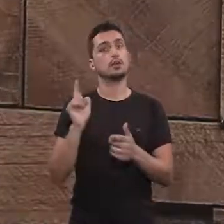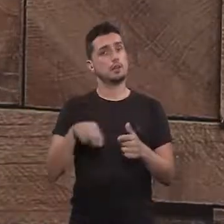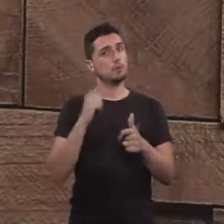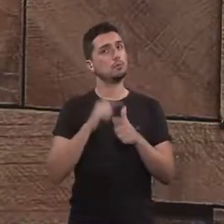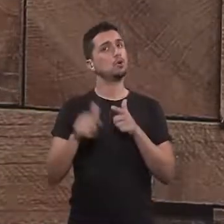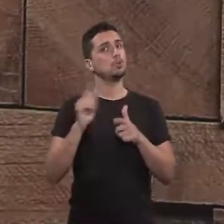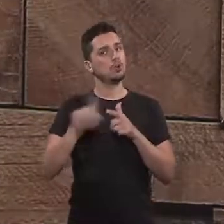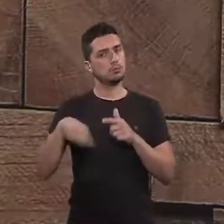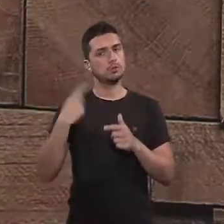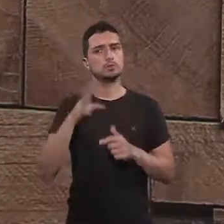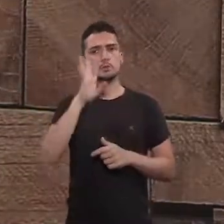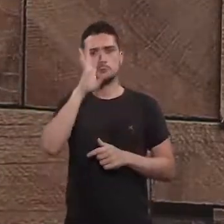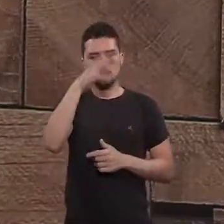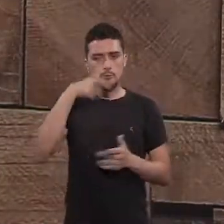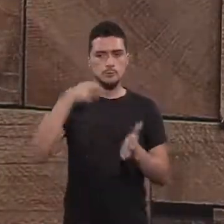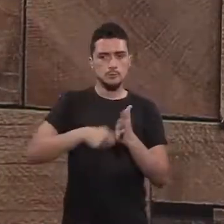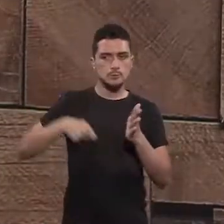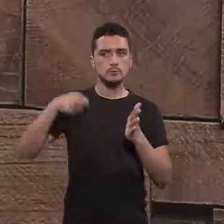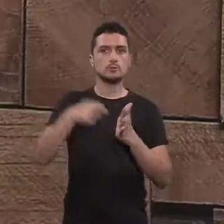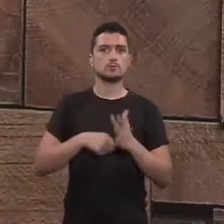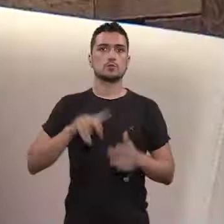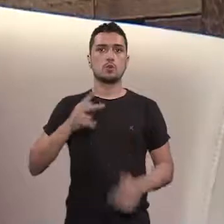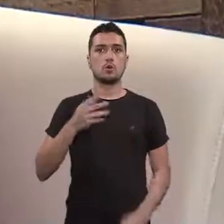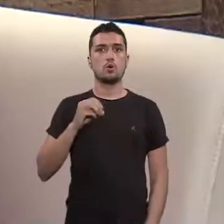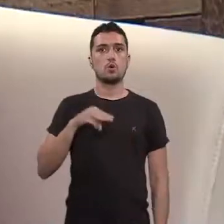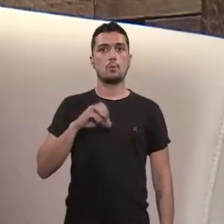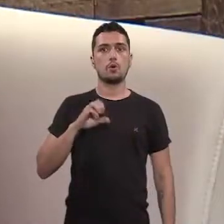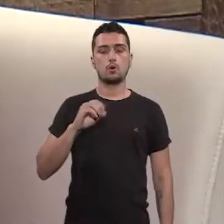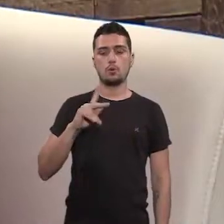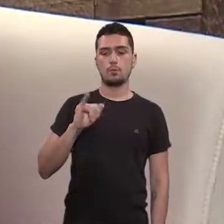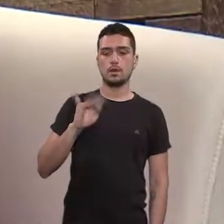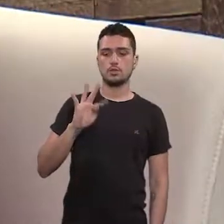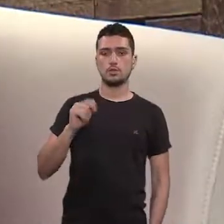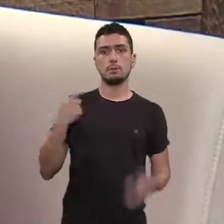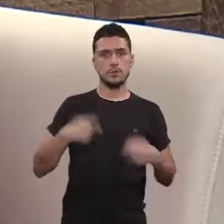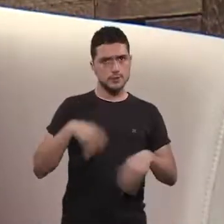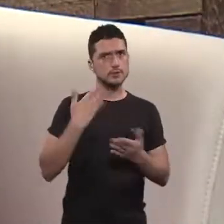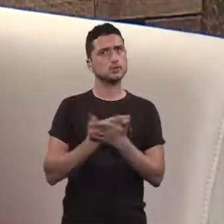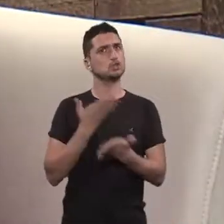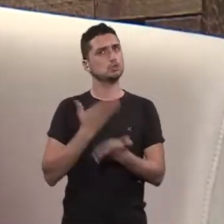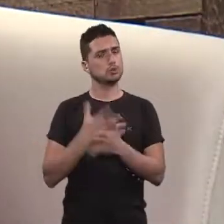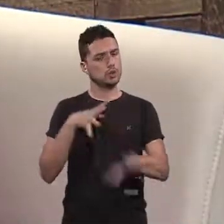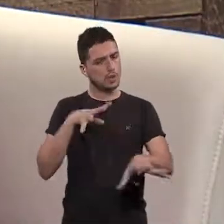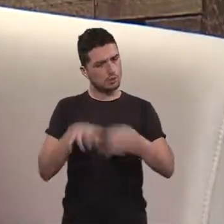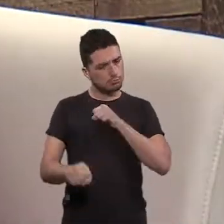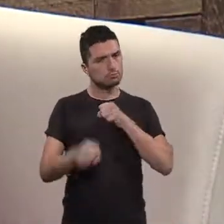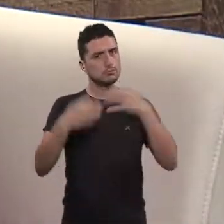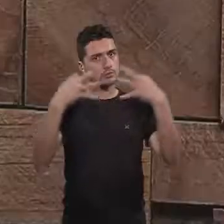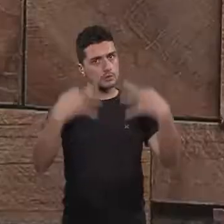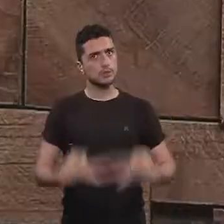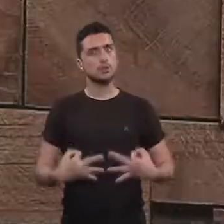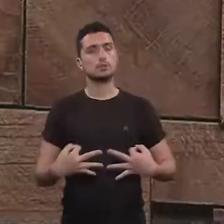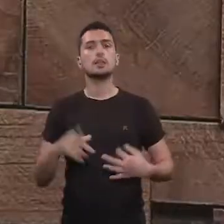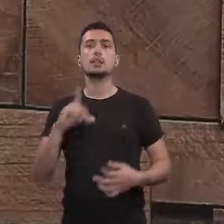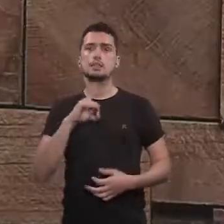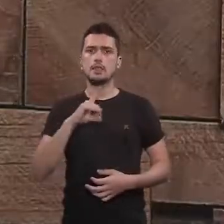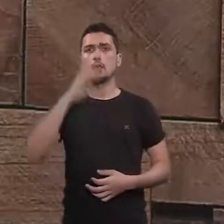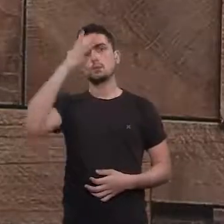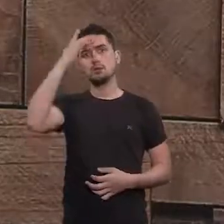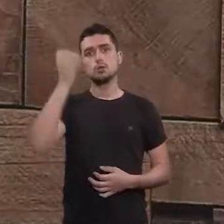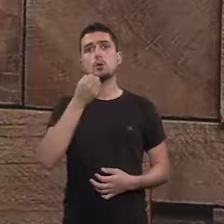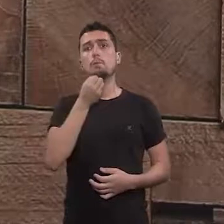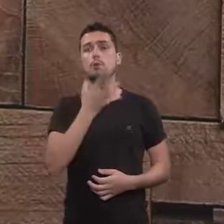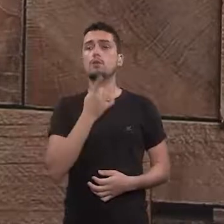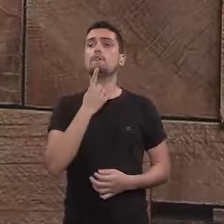que nós estamos enfrentando. Por exemplo, a homeopatia... Tem que ter um conhecimento tem que ter um mesmo, conhecimento, né? Estudar aquilo Exatamente, a fundo. exatamente. Claro que existem pessoas